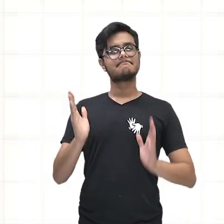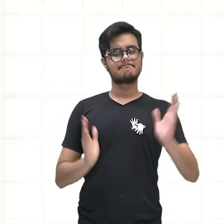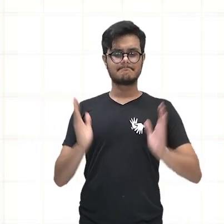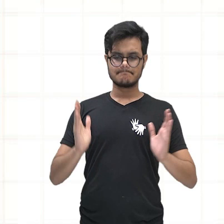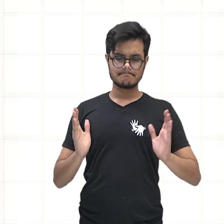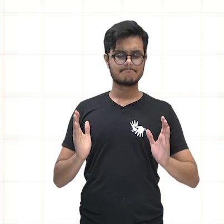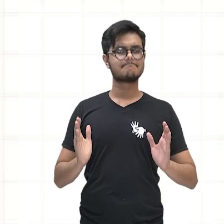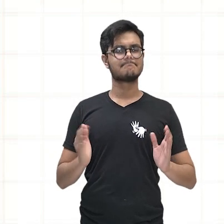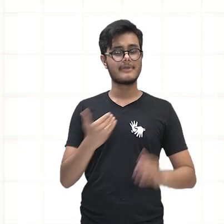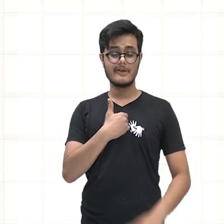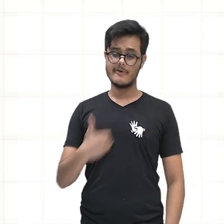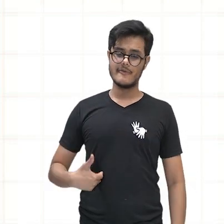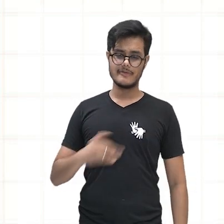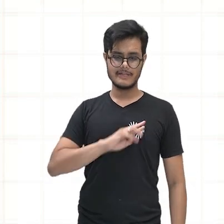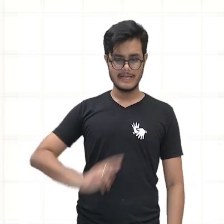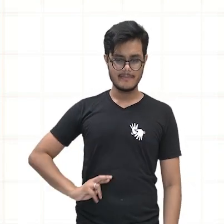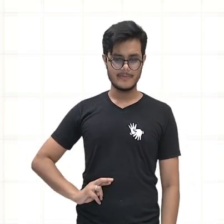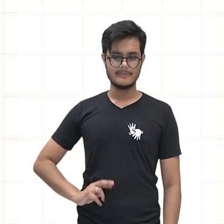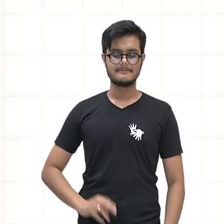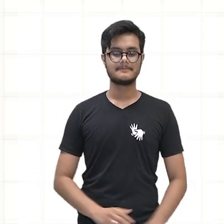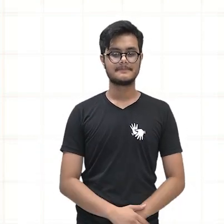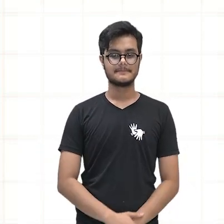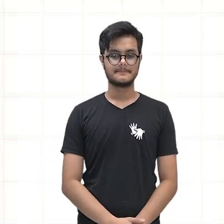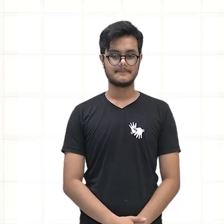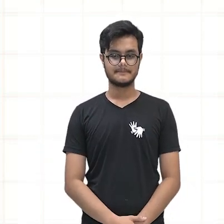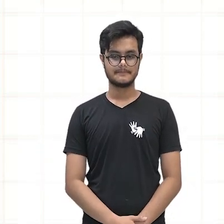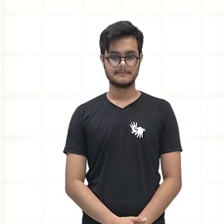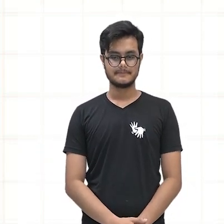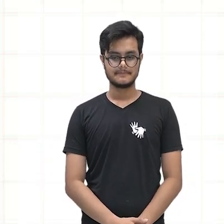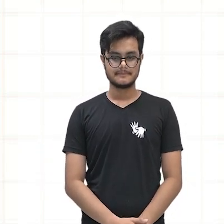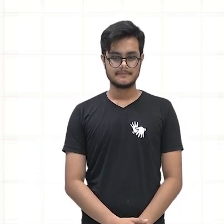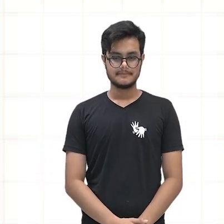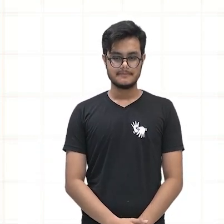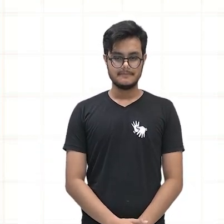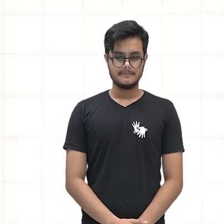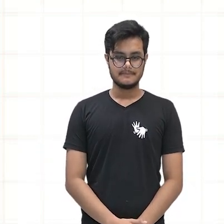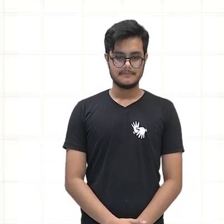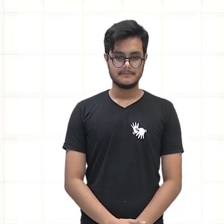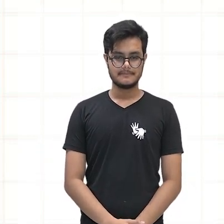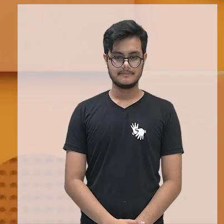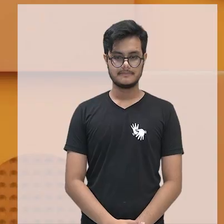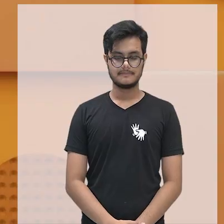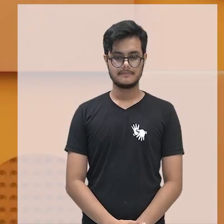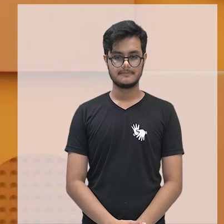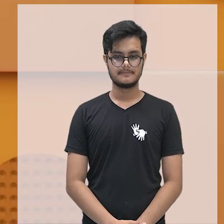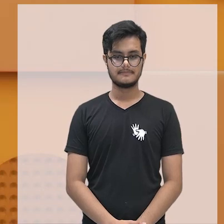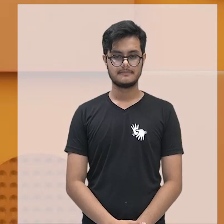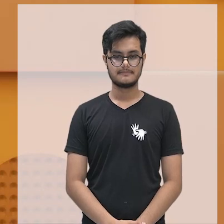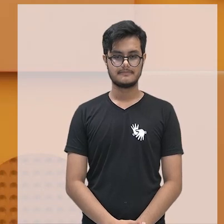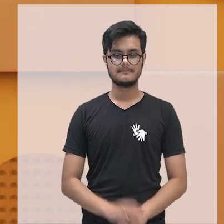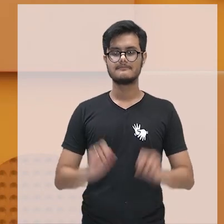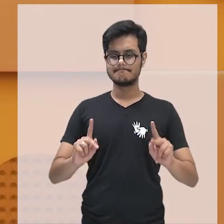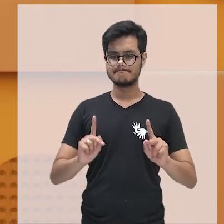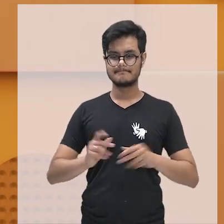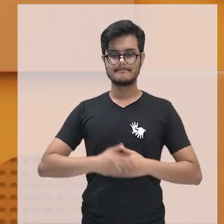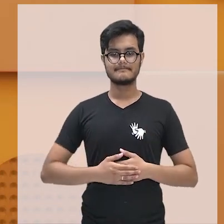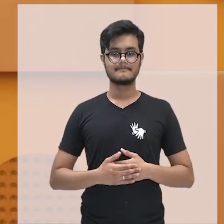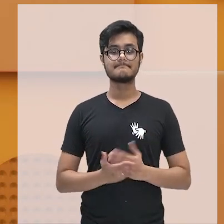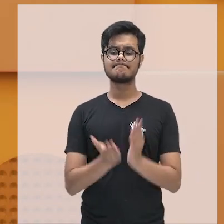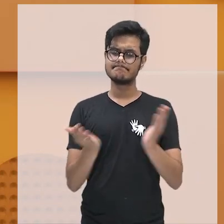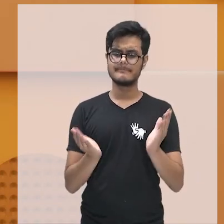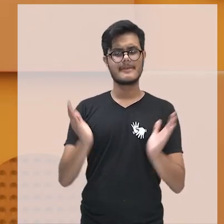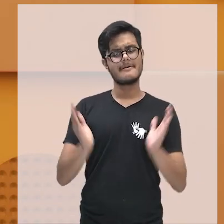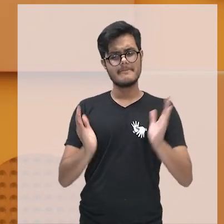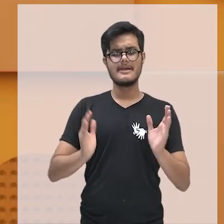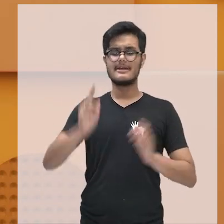governo que seria aí a o novo sistema de governo que seria a república É isso aí turma então essa